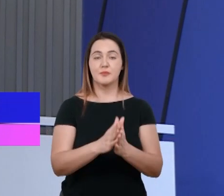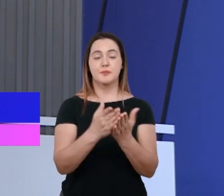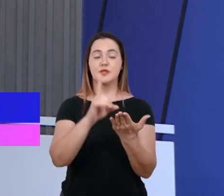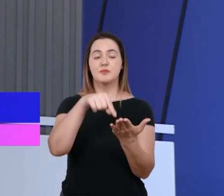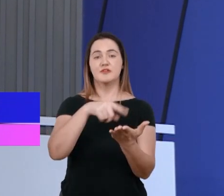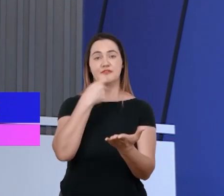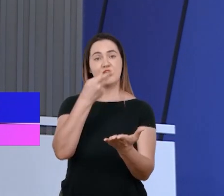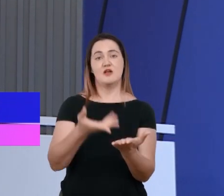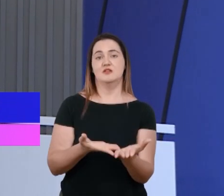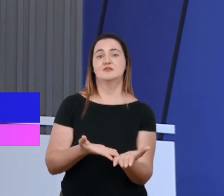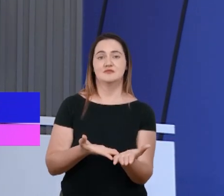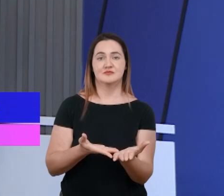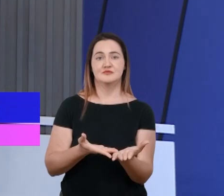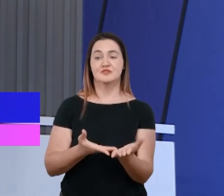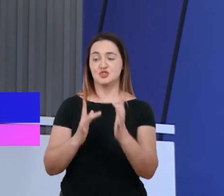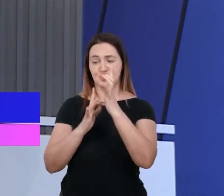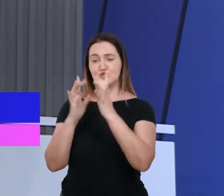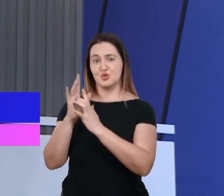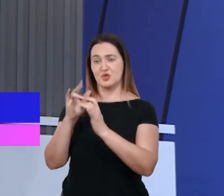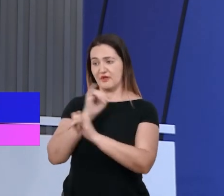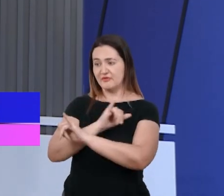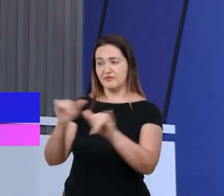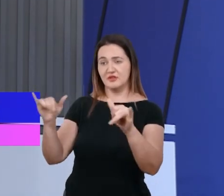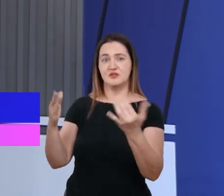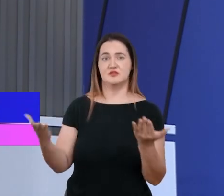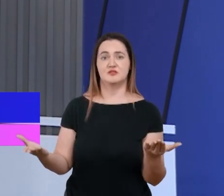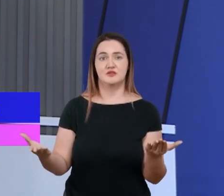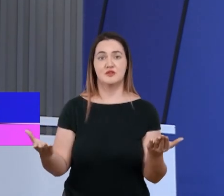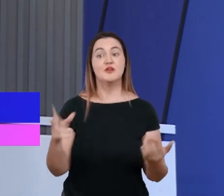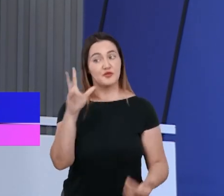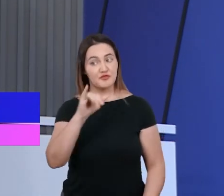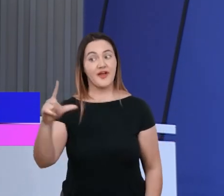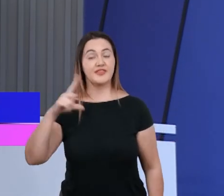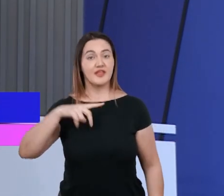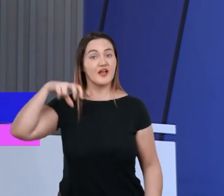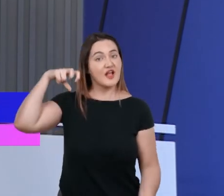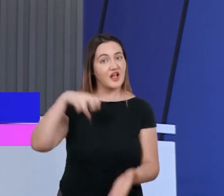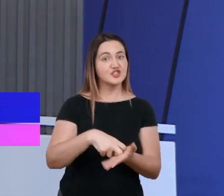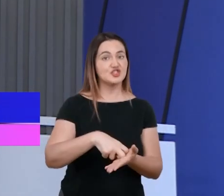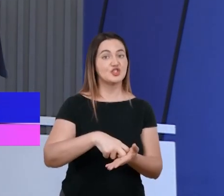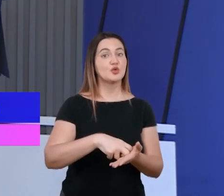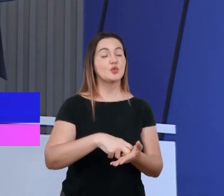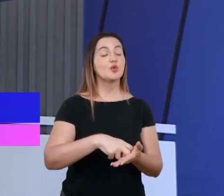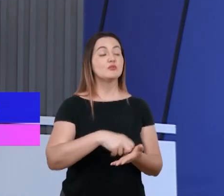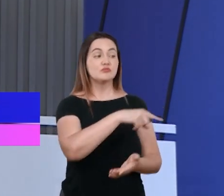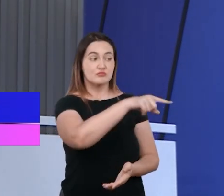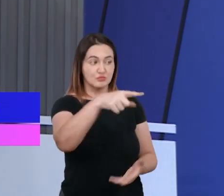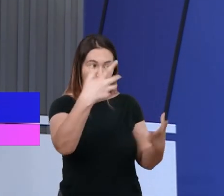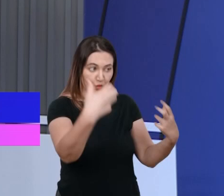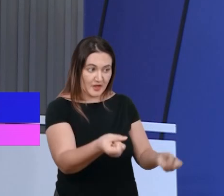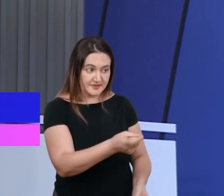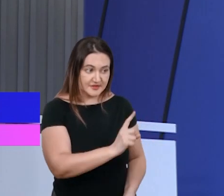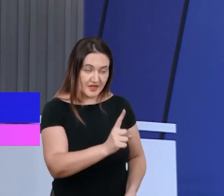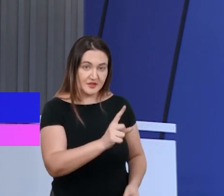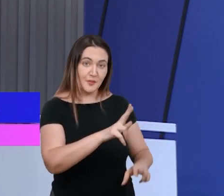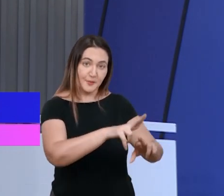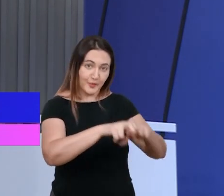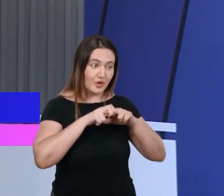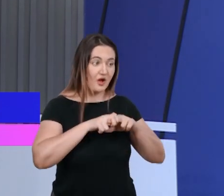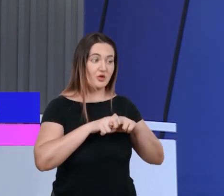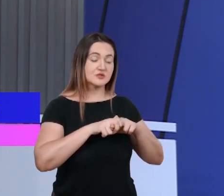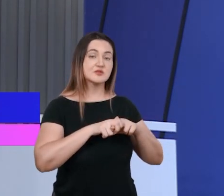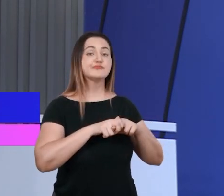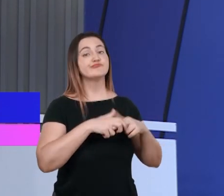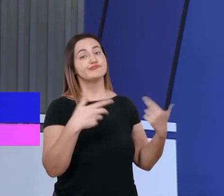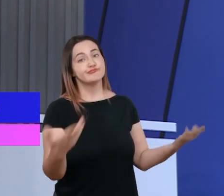foram reerguidas. É isto que a Bíblia está nos dizendo. É isso que Cristo está nos apresentando, que haverá um castigo para